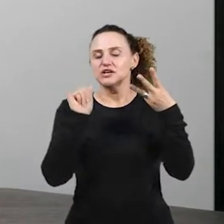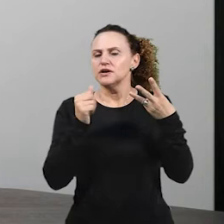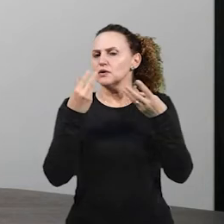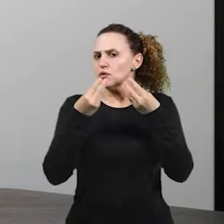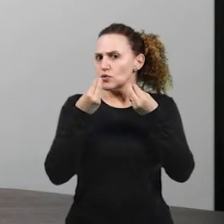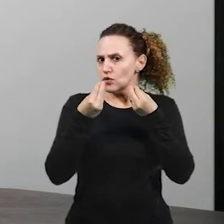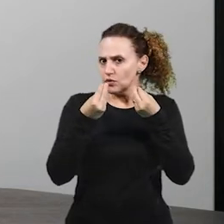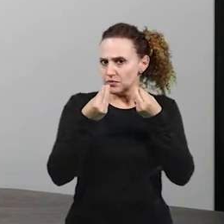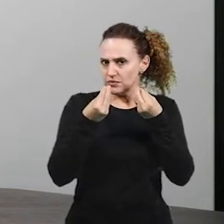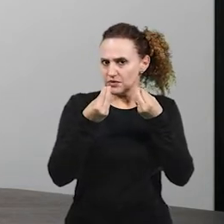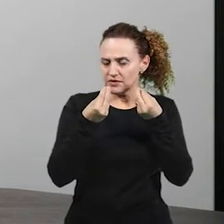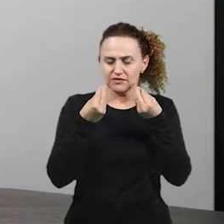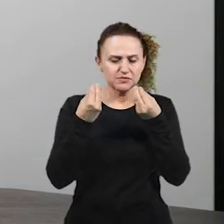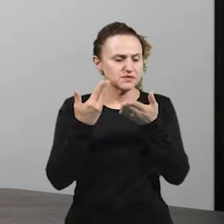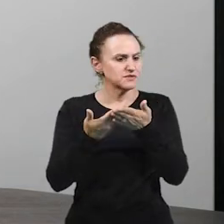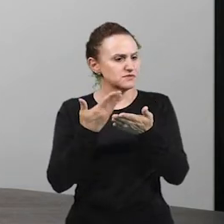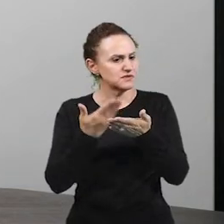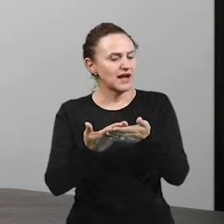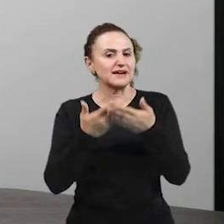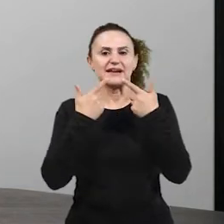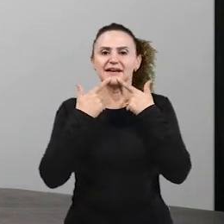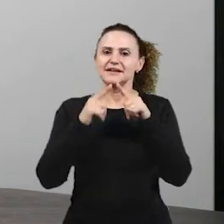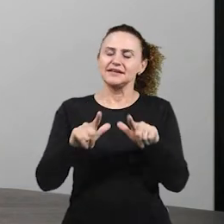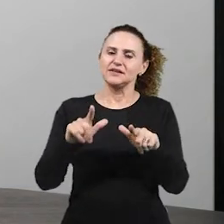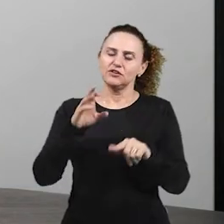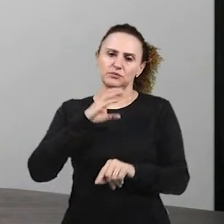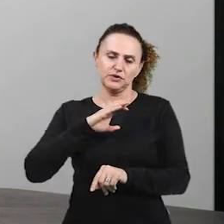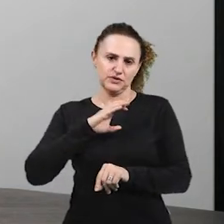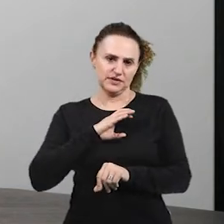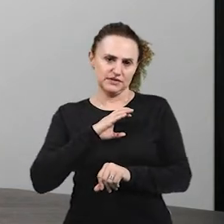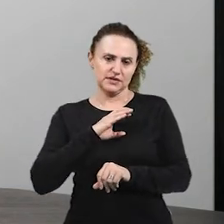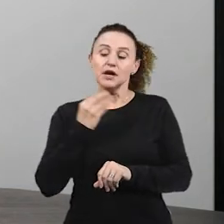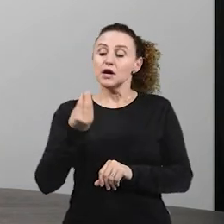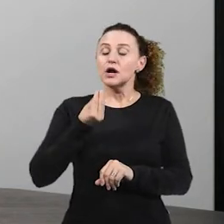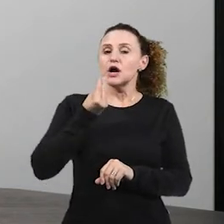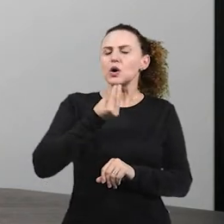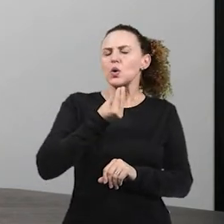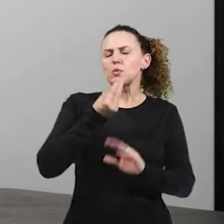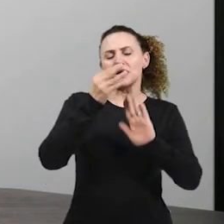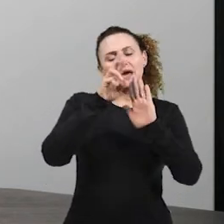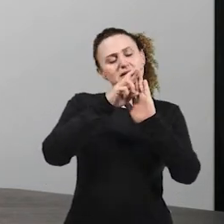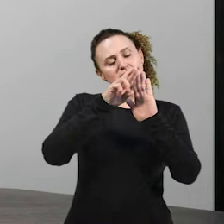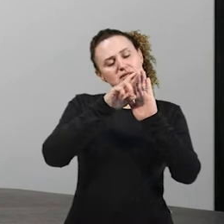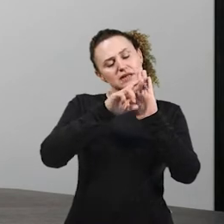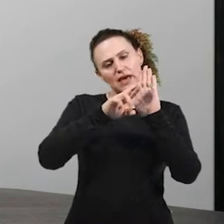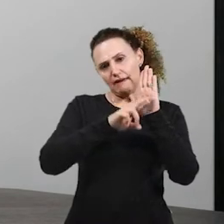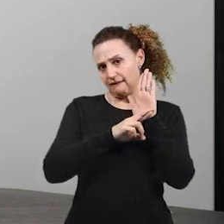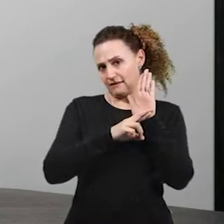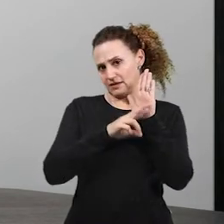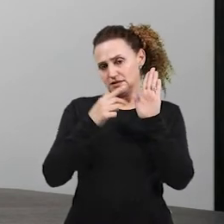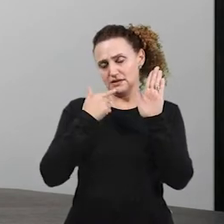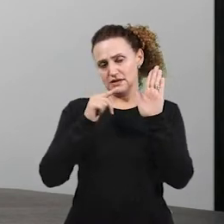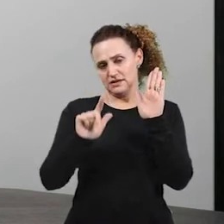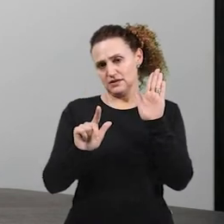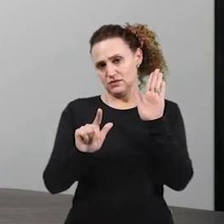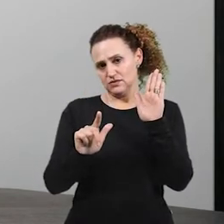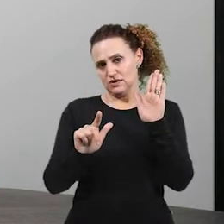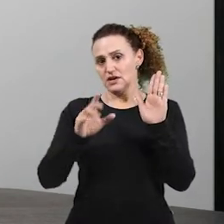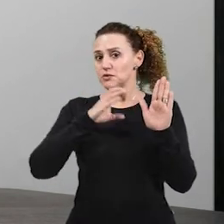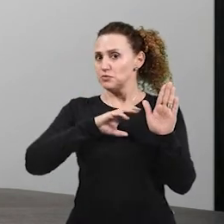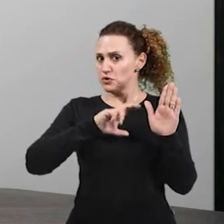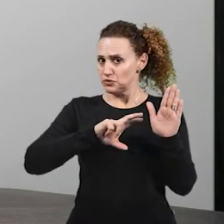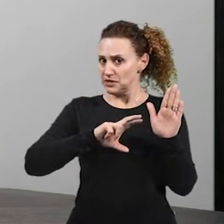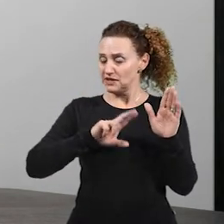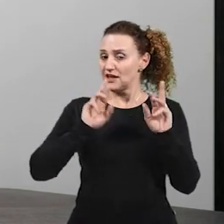organizam na língua portuguesa porque as regras que regem a os sons na língua portuguesa